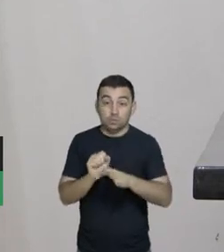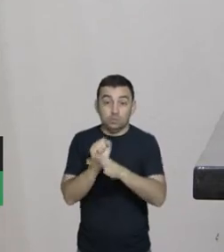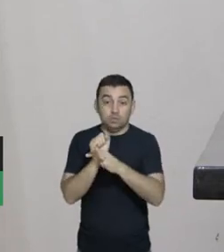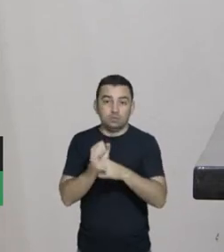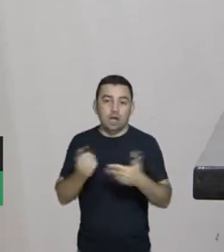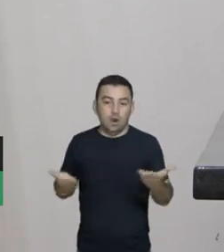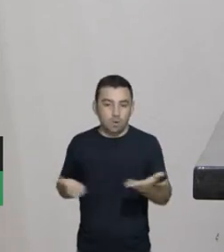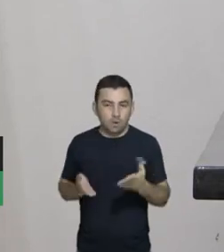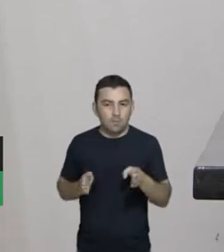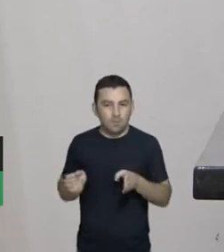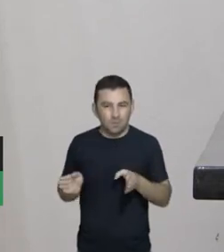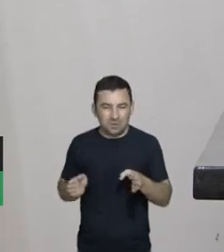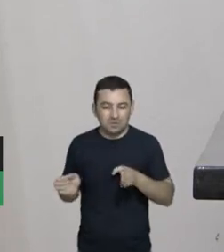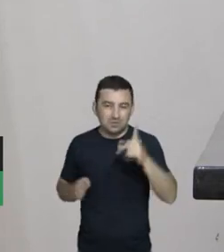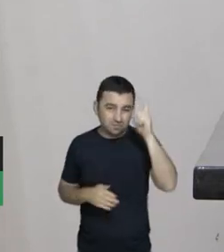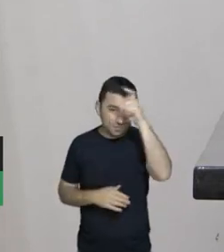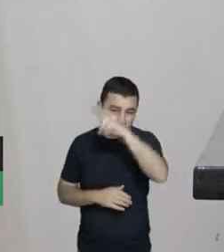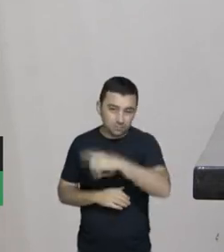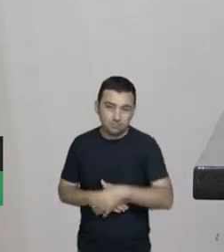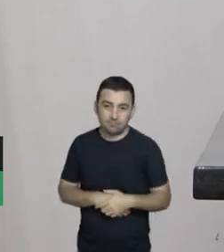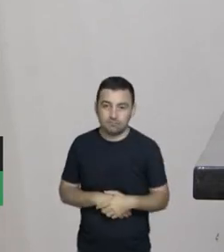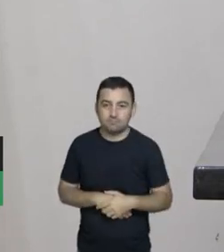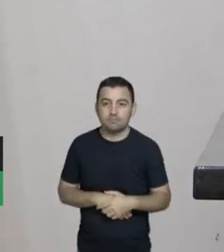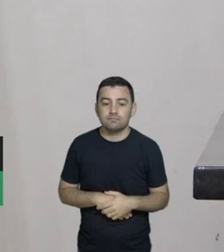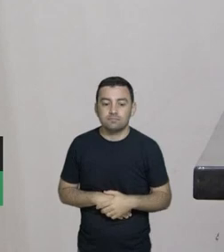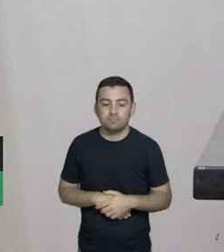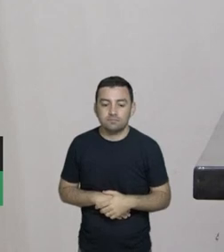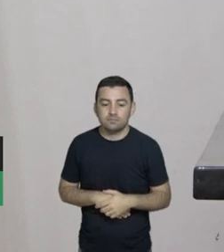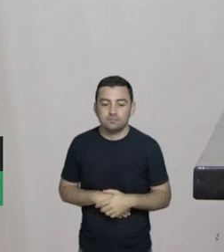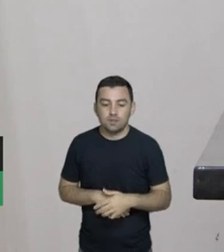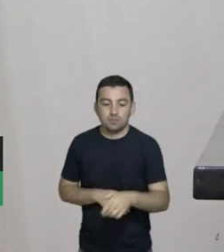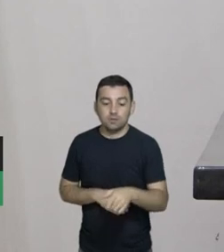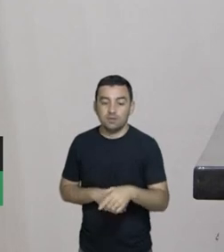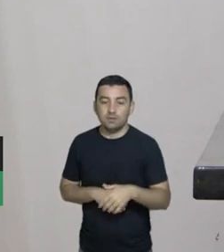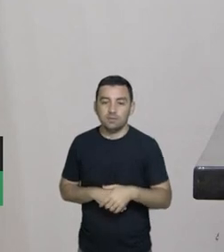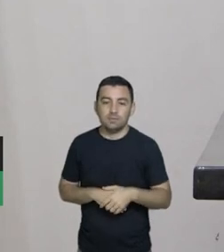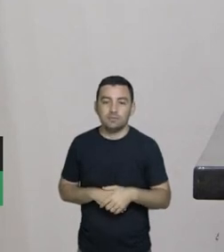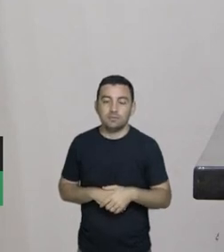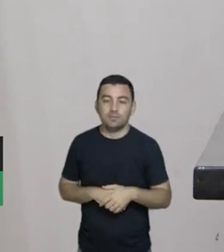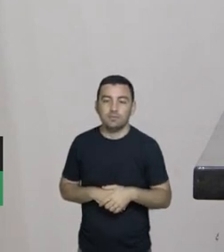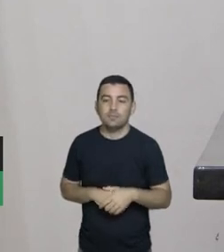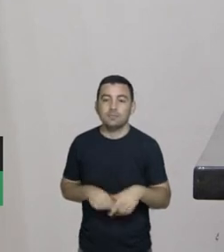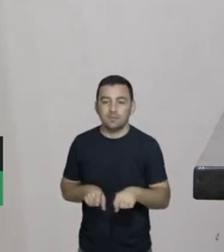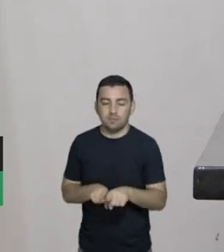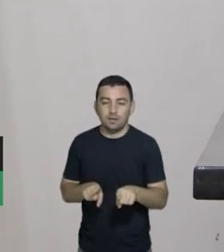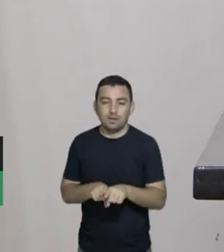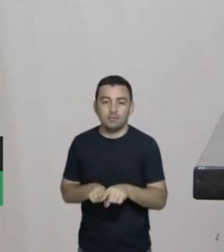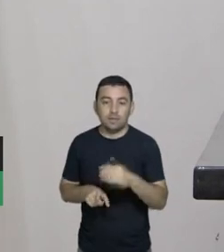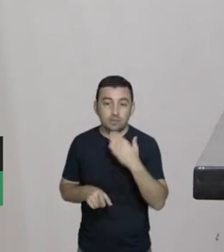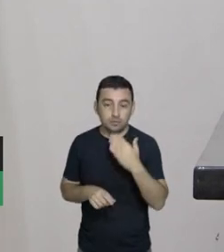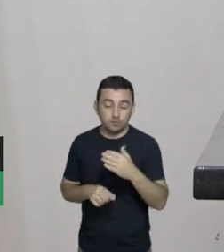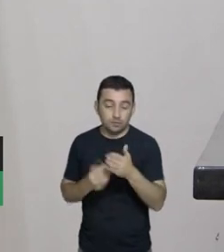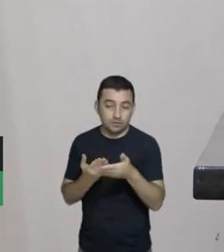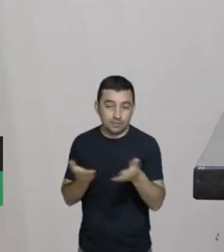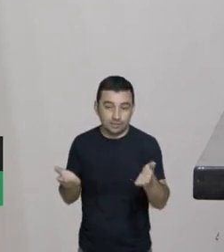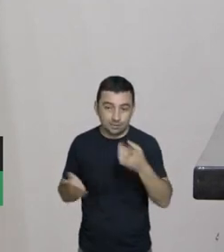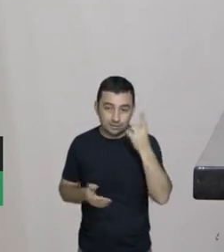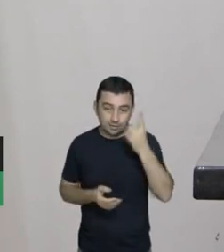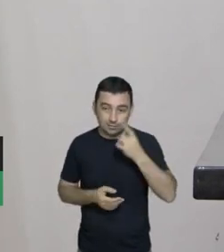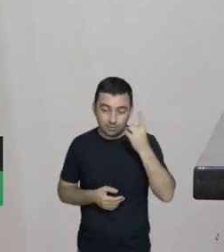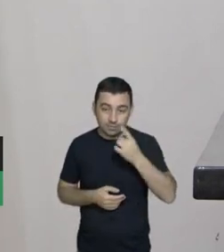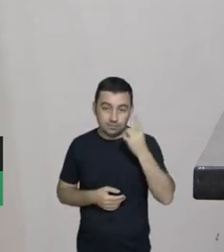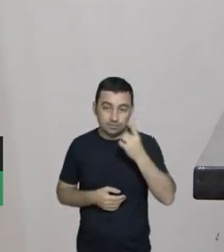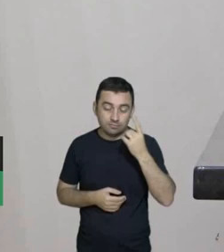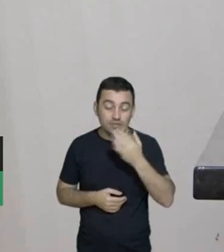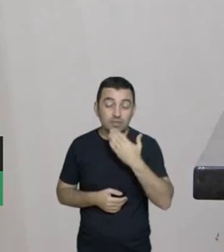de tamanha insegurança. Eu peço também atenção, senhores deputados, a um